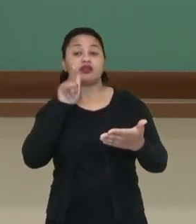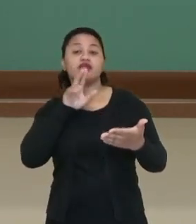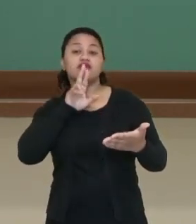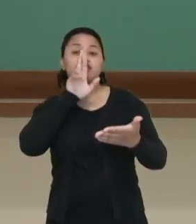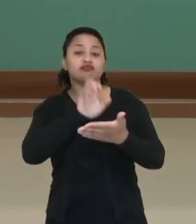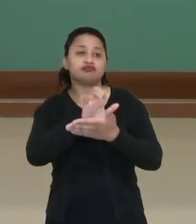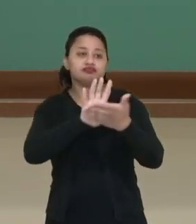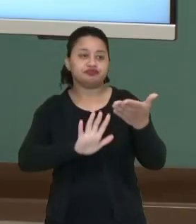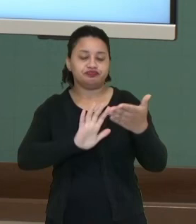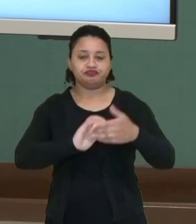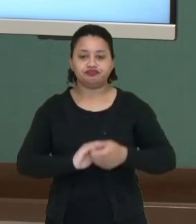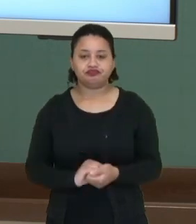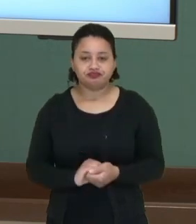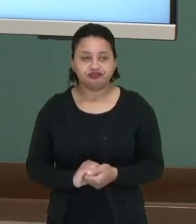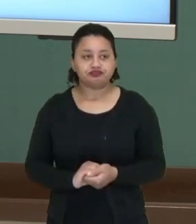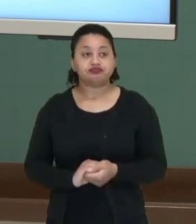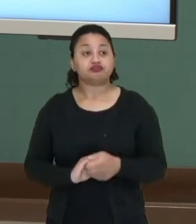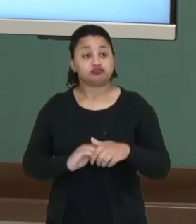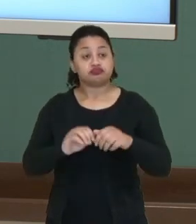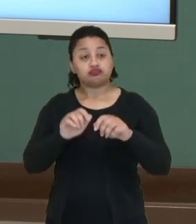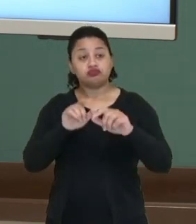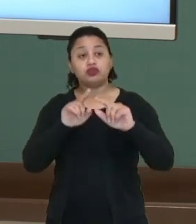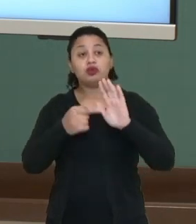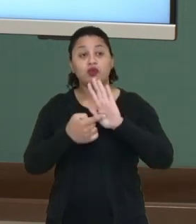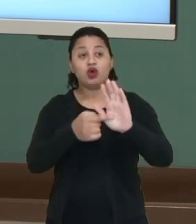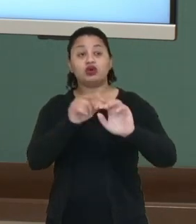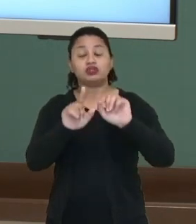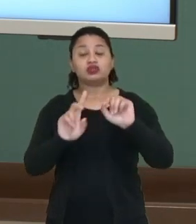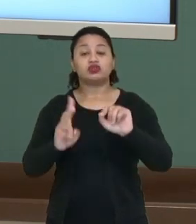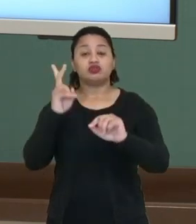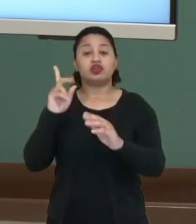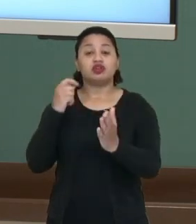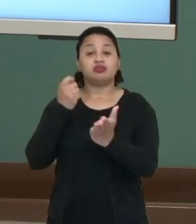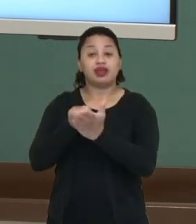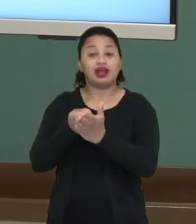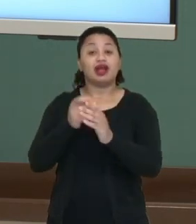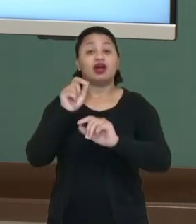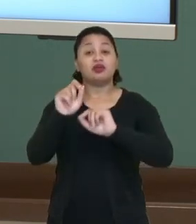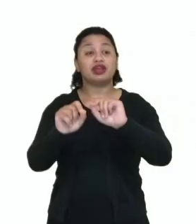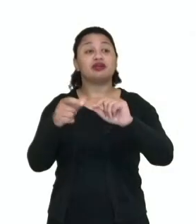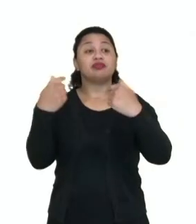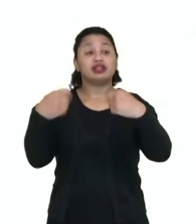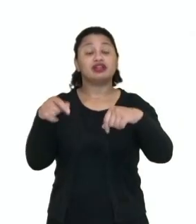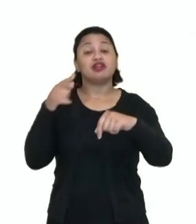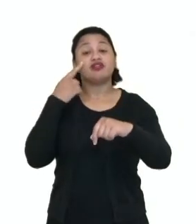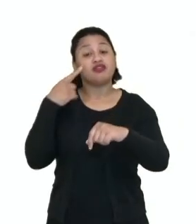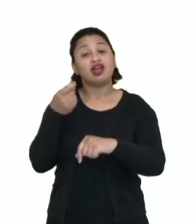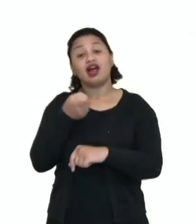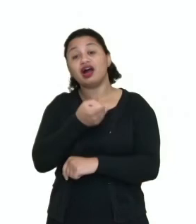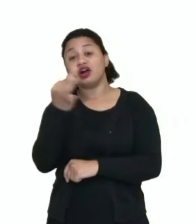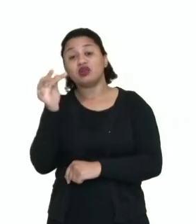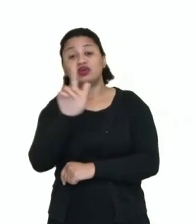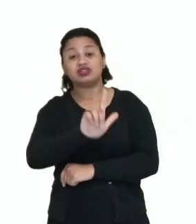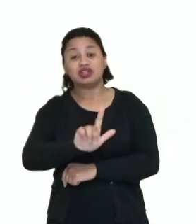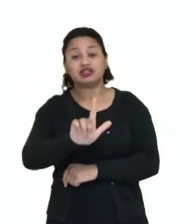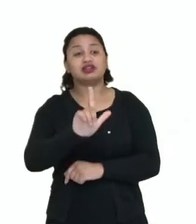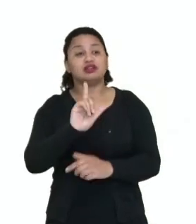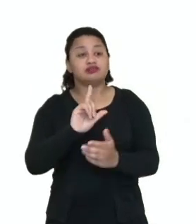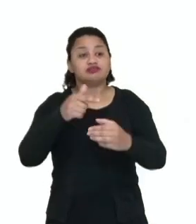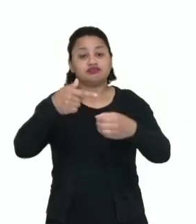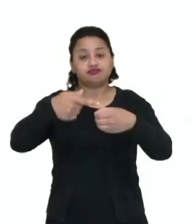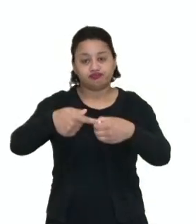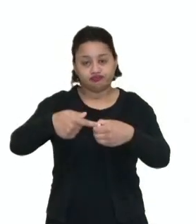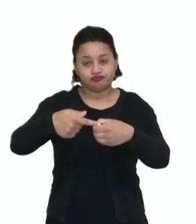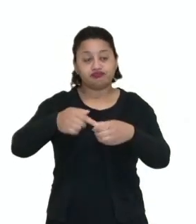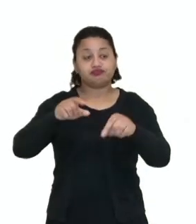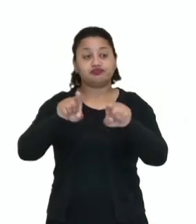lá. O diagrama mostra que o preço a pagar depende da quantidade de litros que foi abastecida. Nele